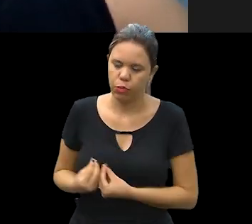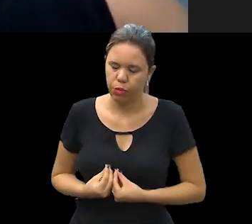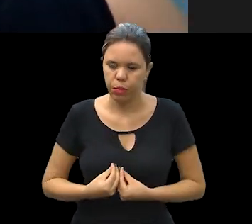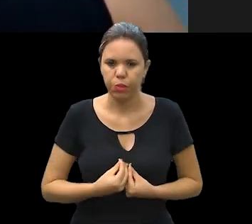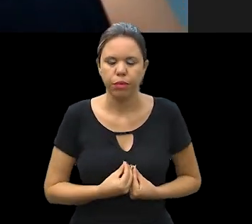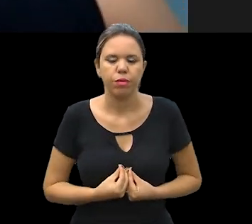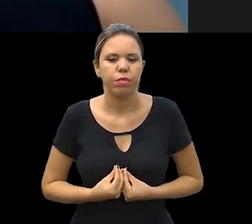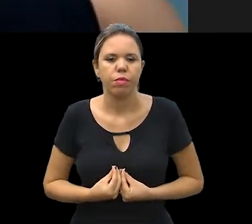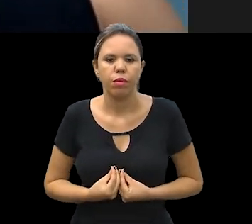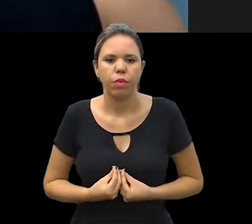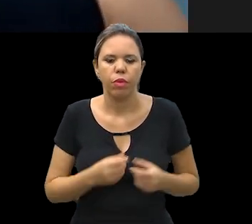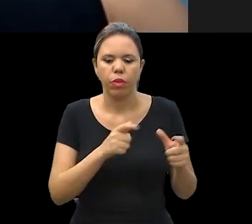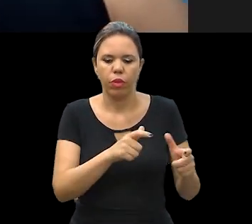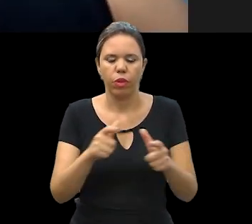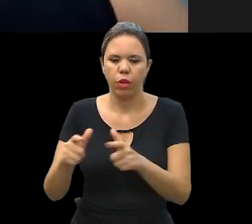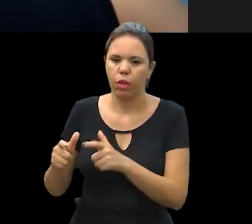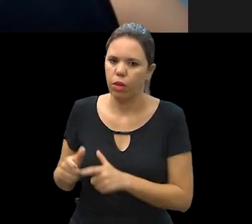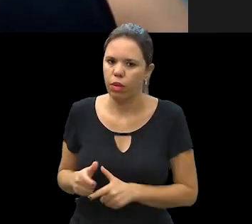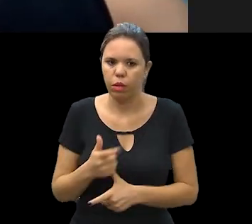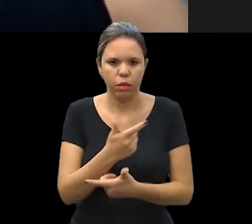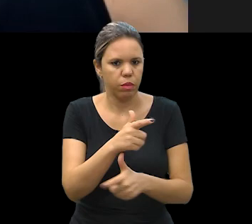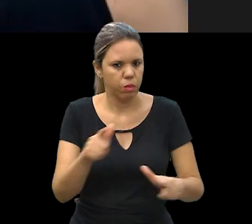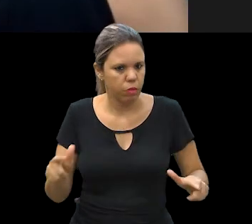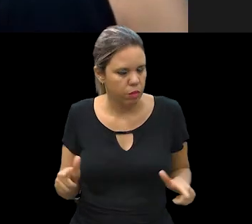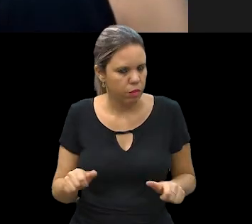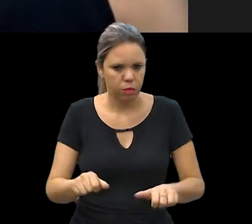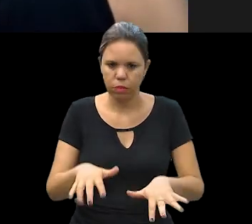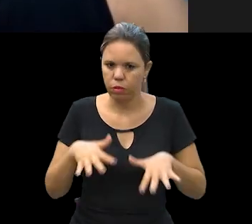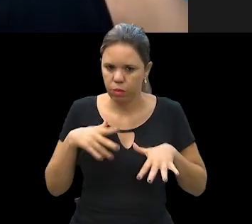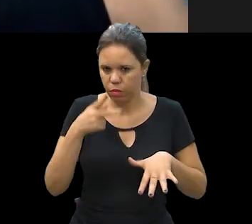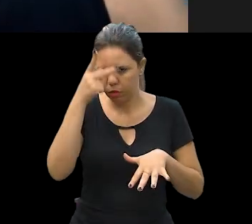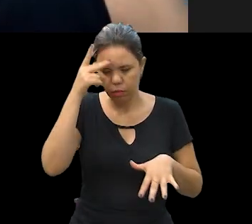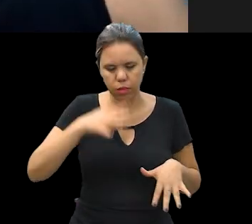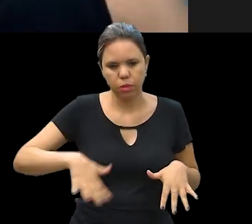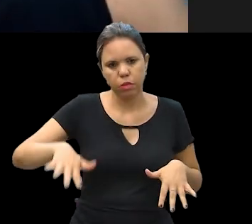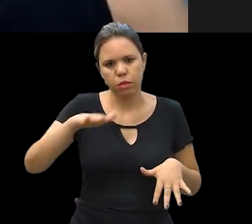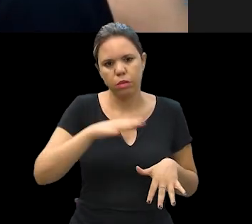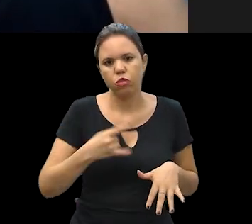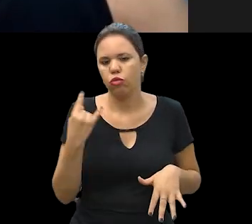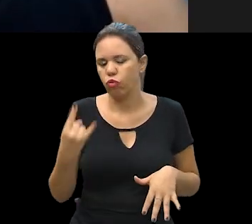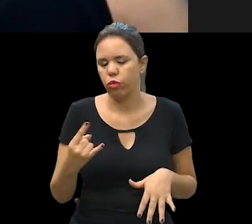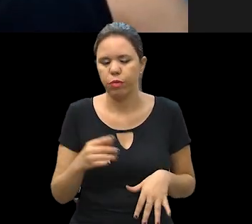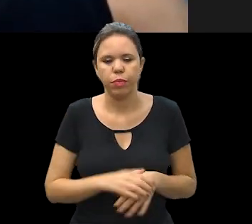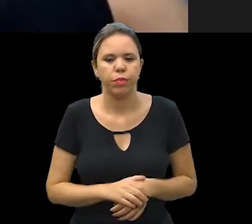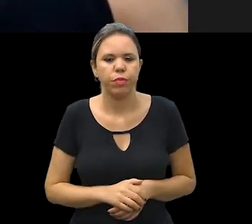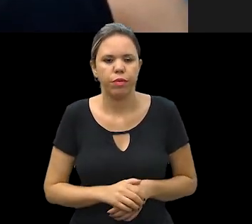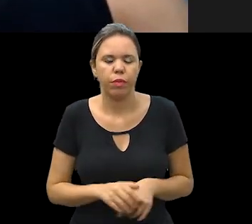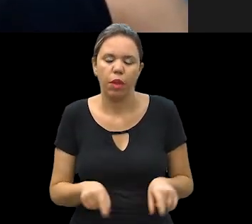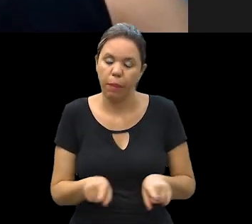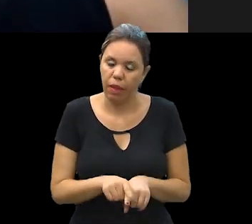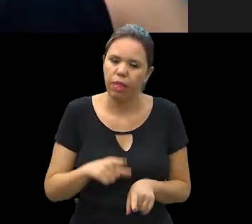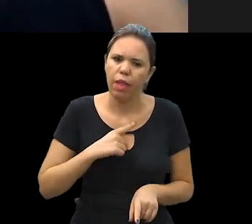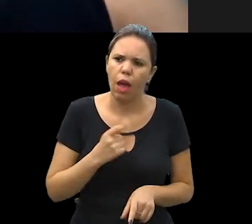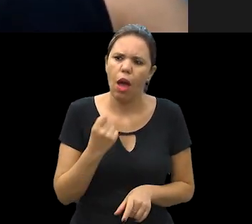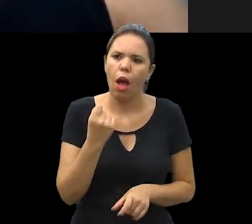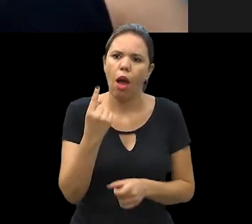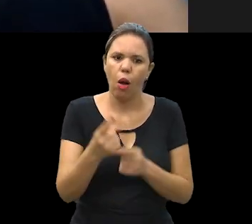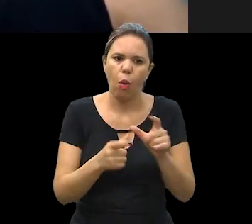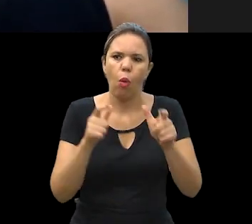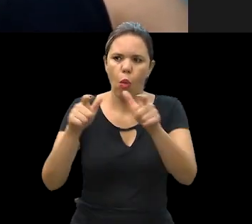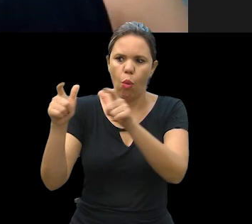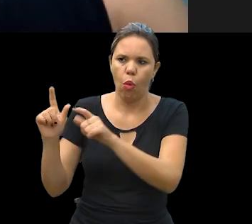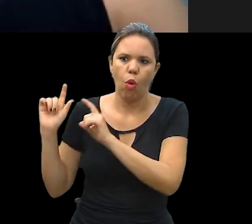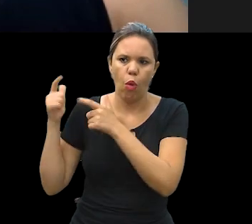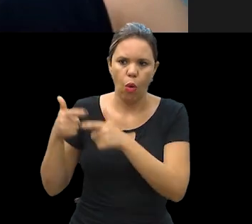né? Em lugares, inclusive, que não tem nem esse público da galera do rockabilly. Mas, por outro lado, tem alguns